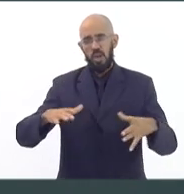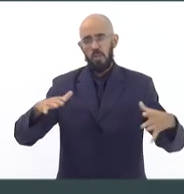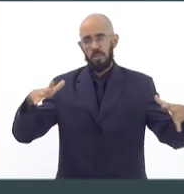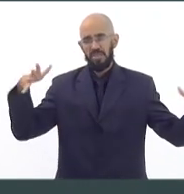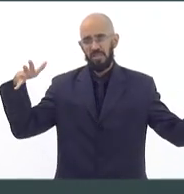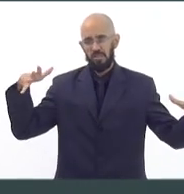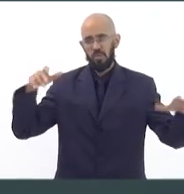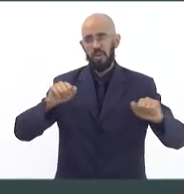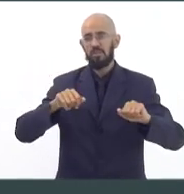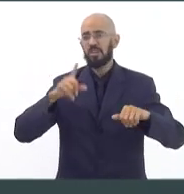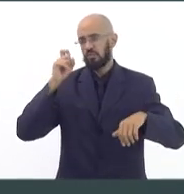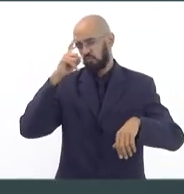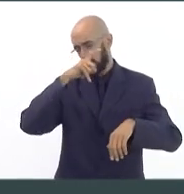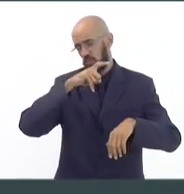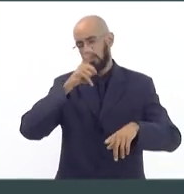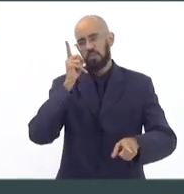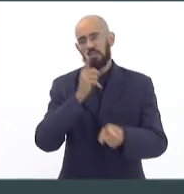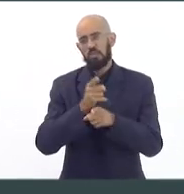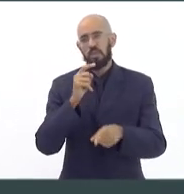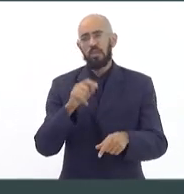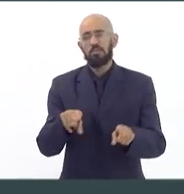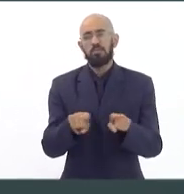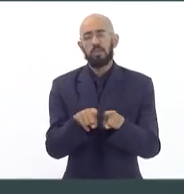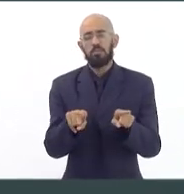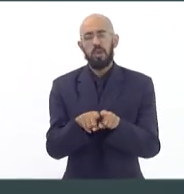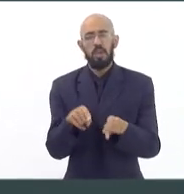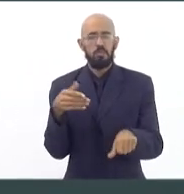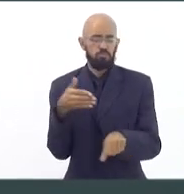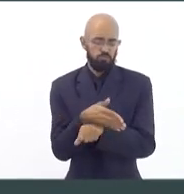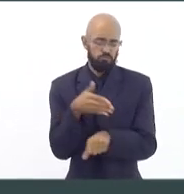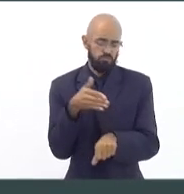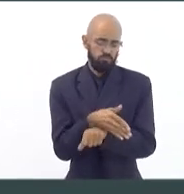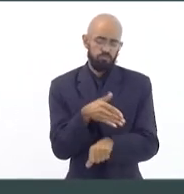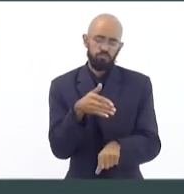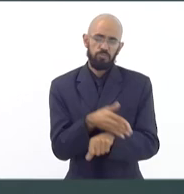irregulares e clandestinos da Via